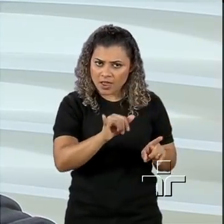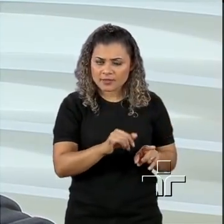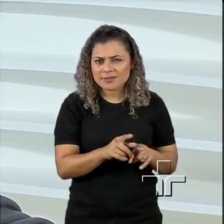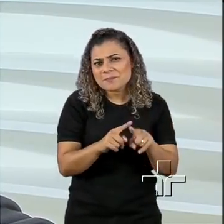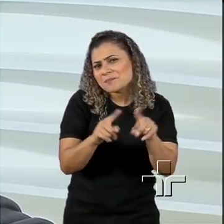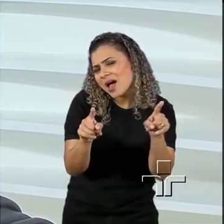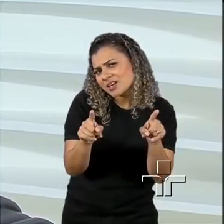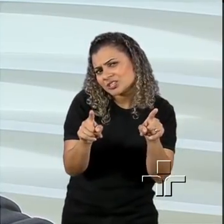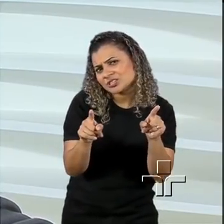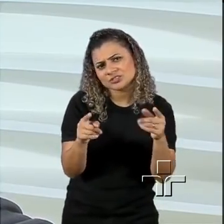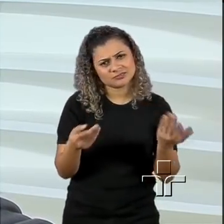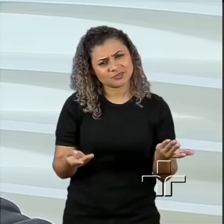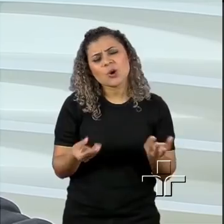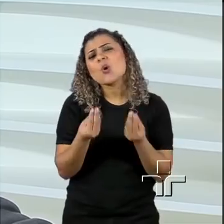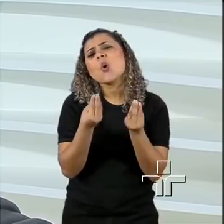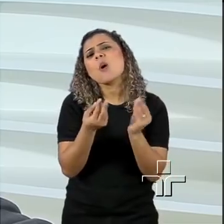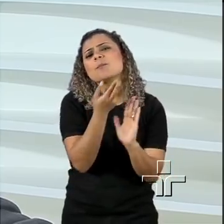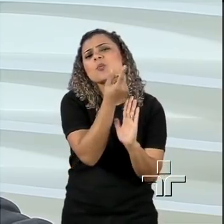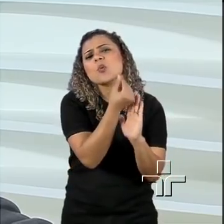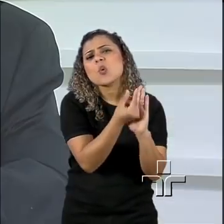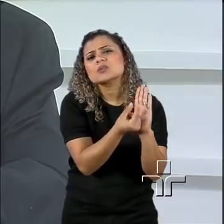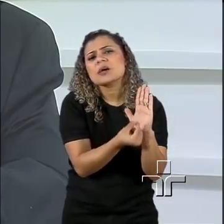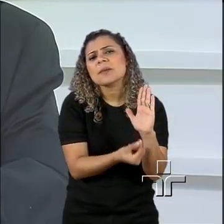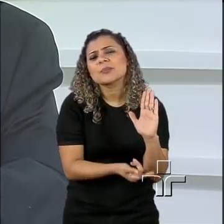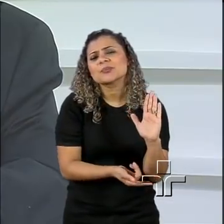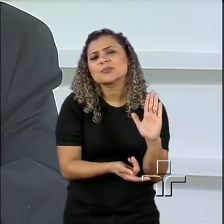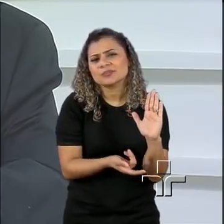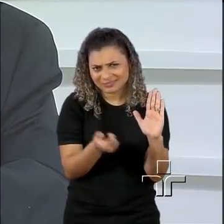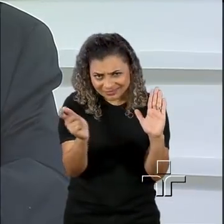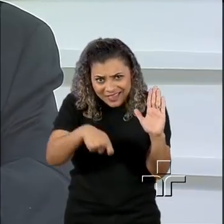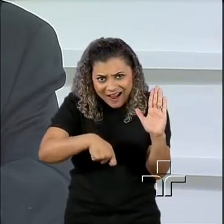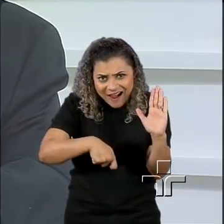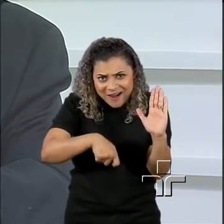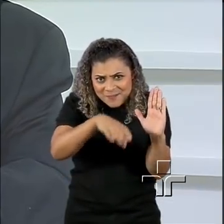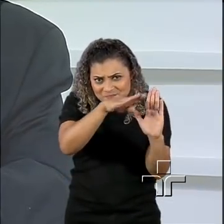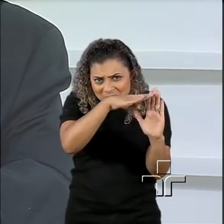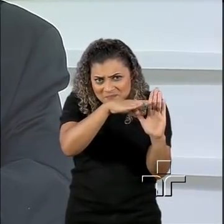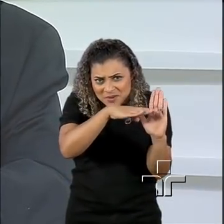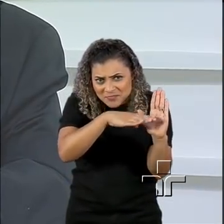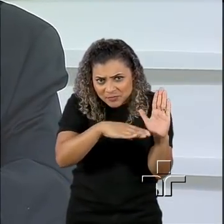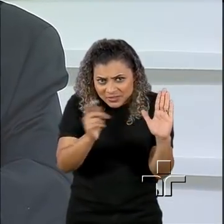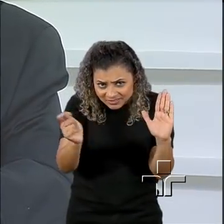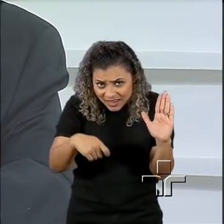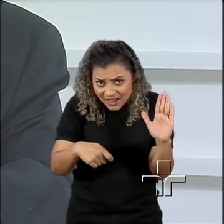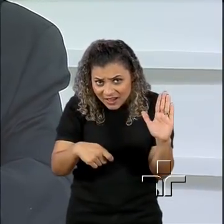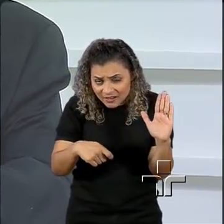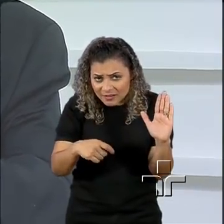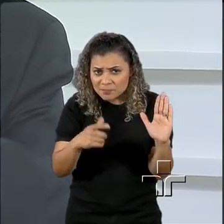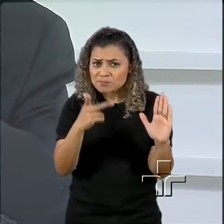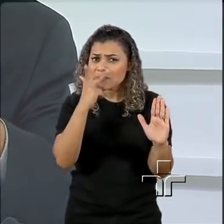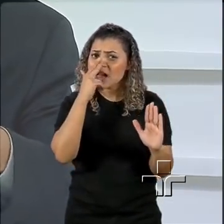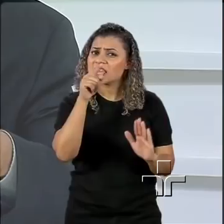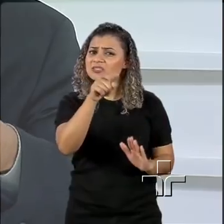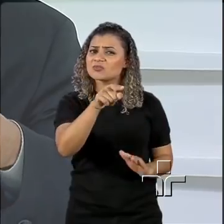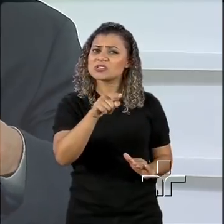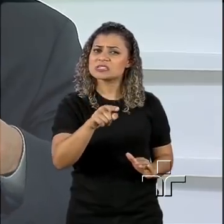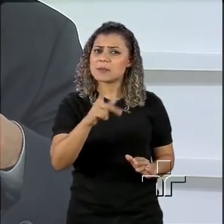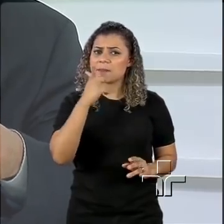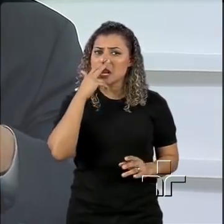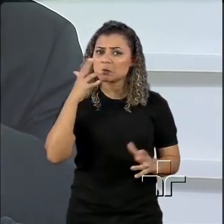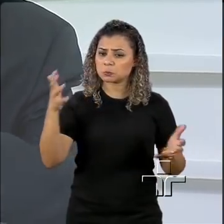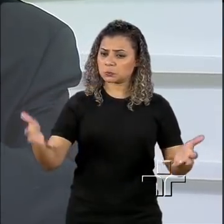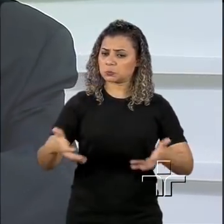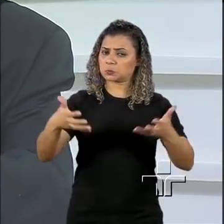caber no orçamento. Esse tipo de voluntarismo, vamos chamar assim, jogou o Brasil na